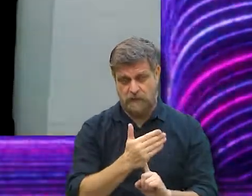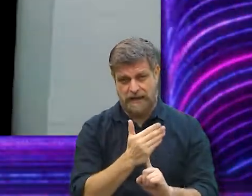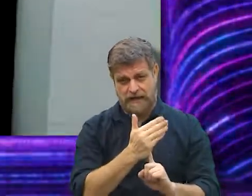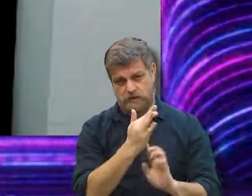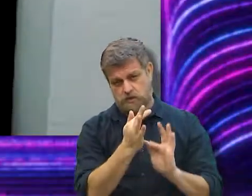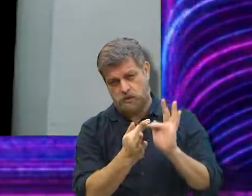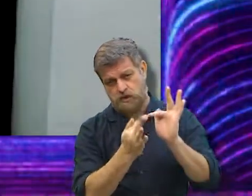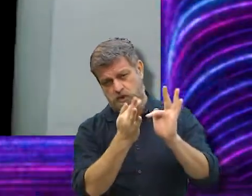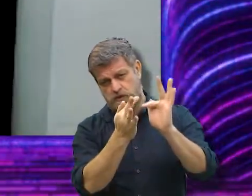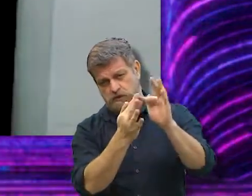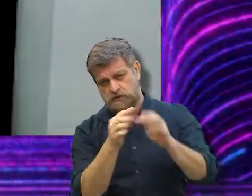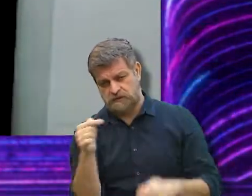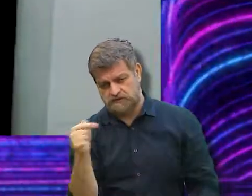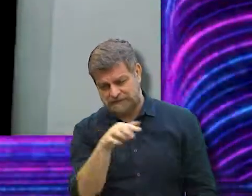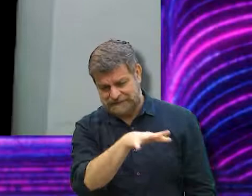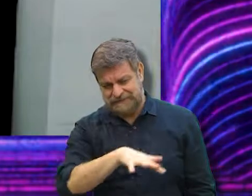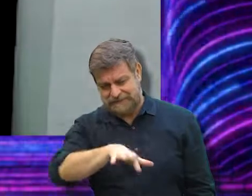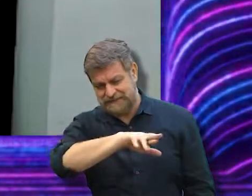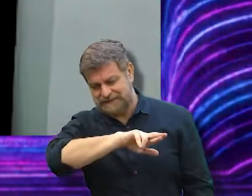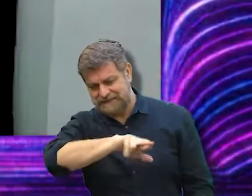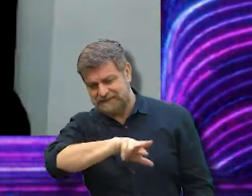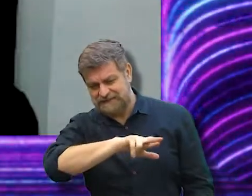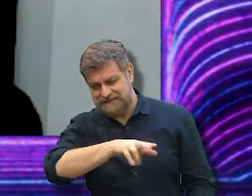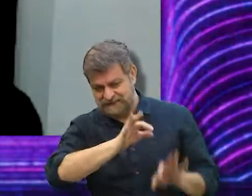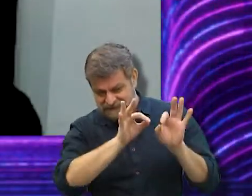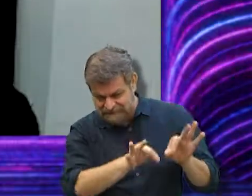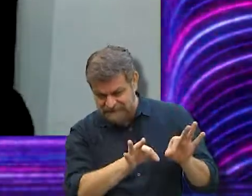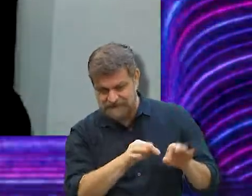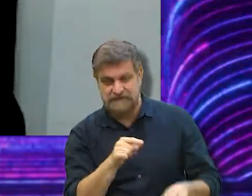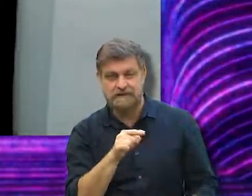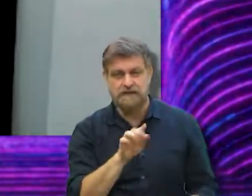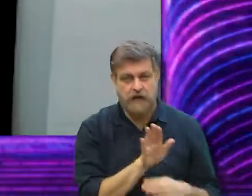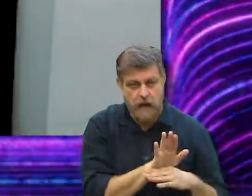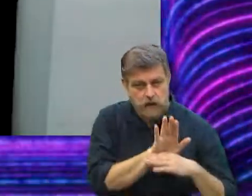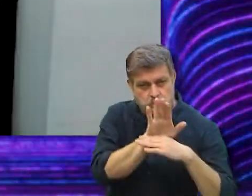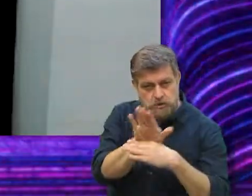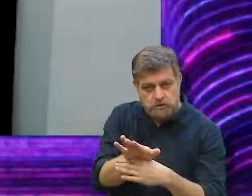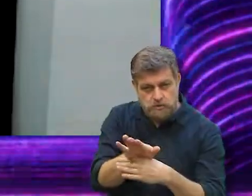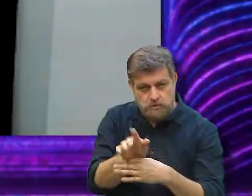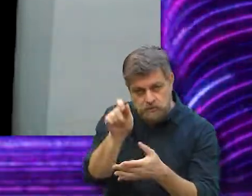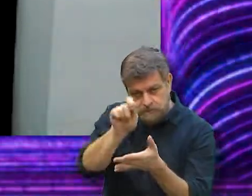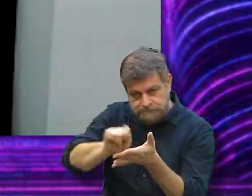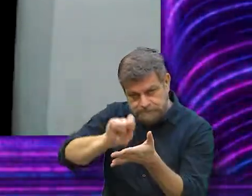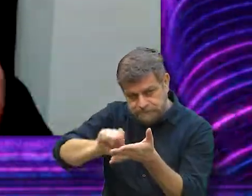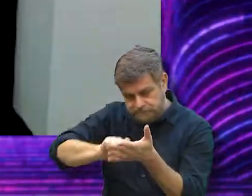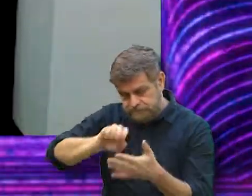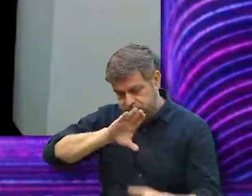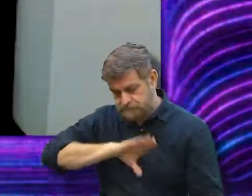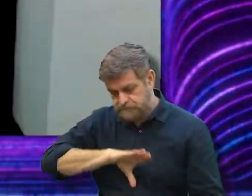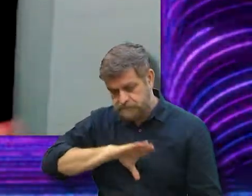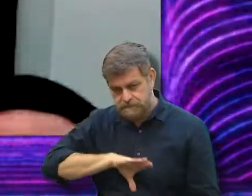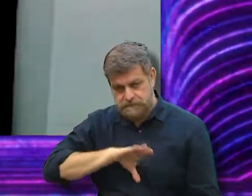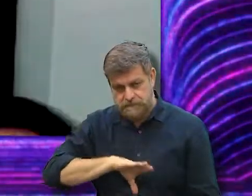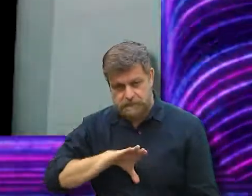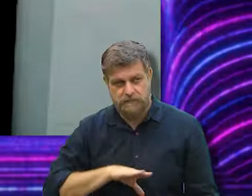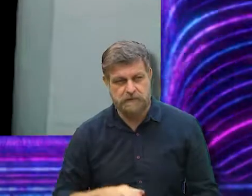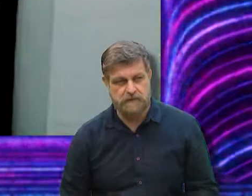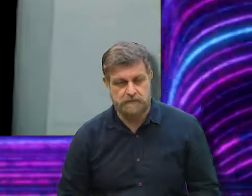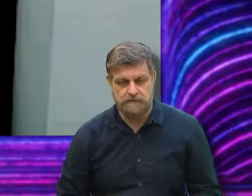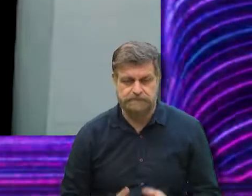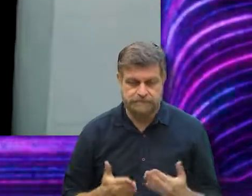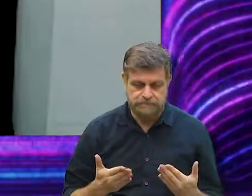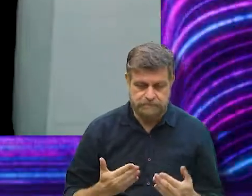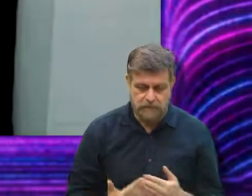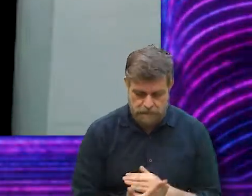Cabeça, né, Boto Cor-de-Rosa, o Curupira, mas nenhum fora desse